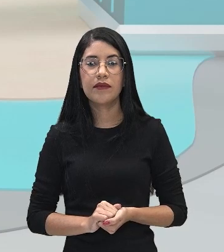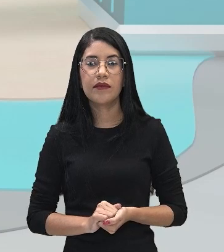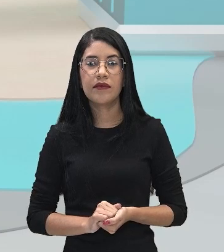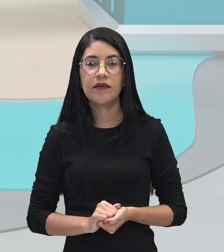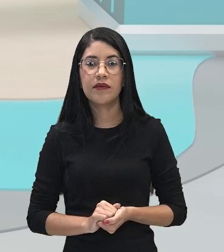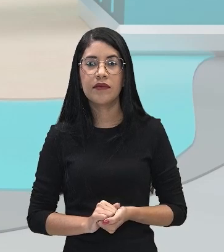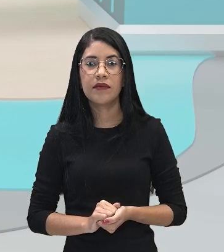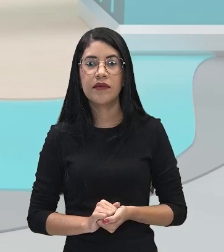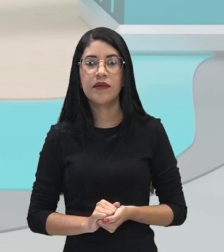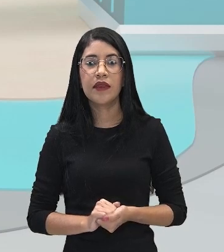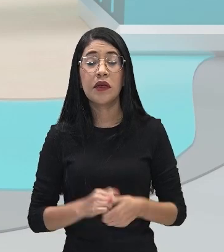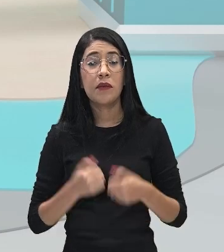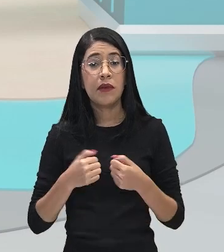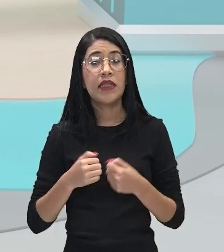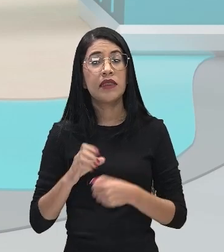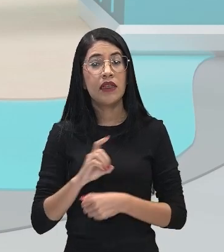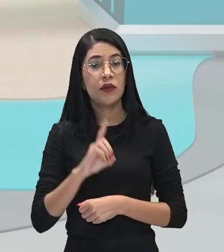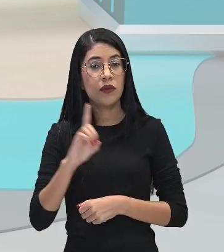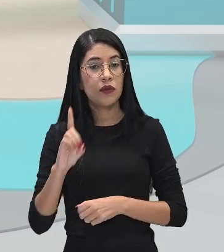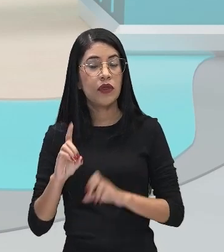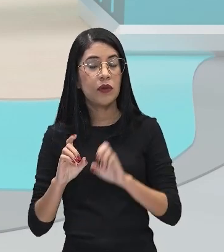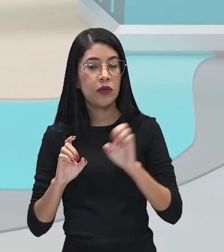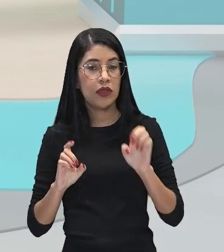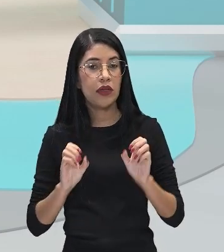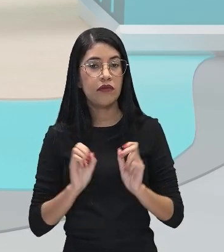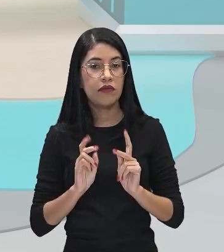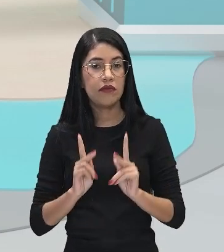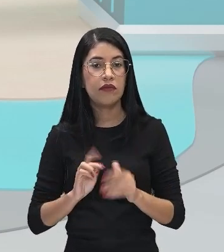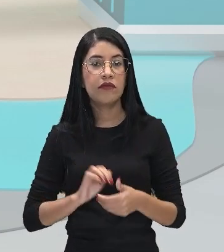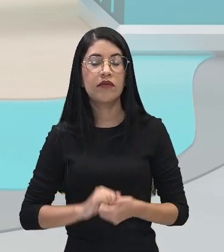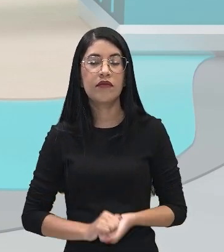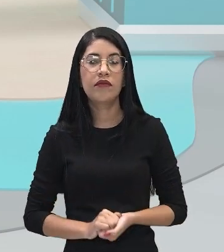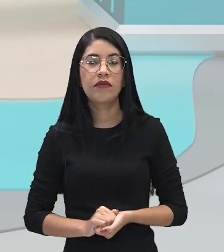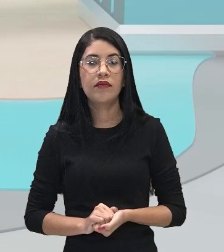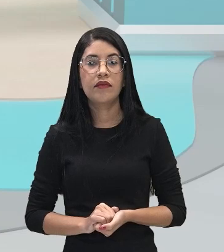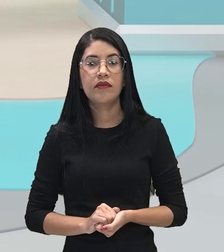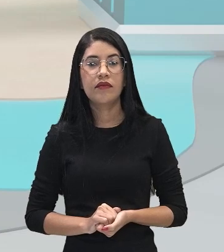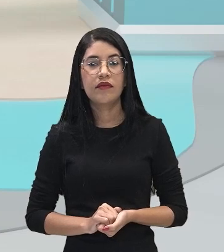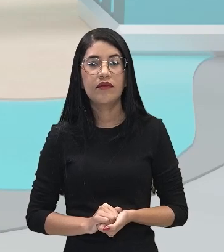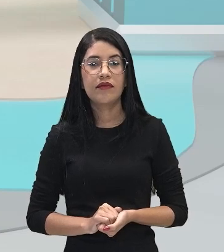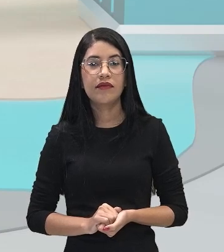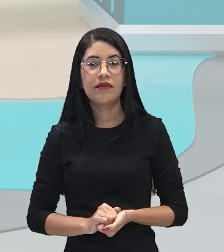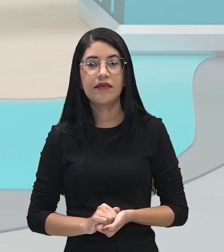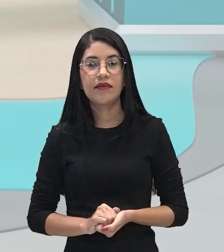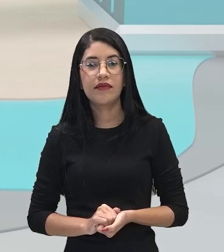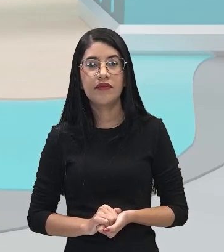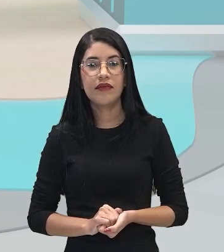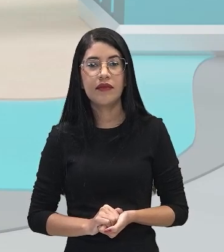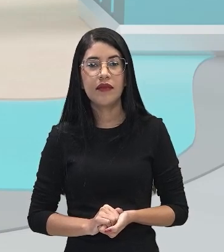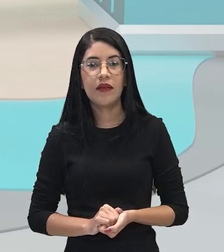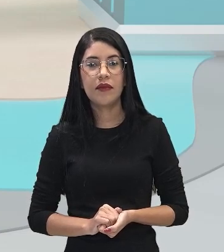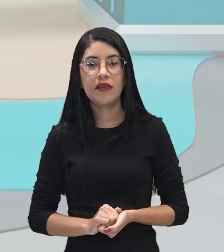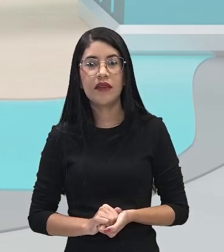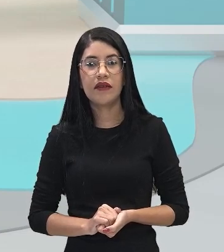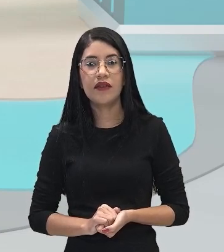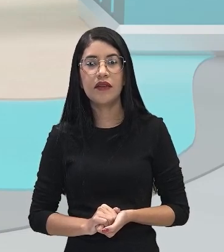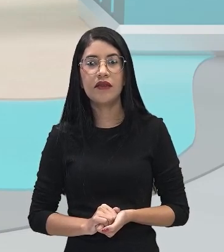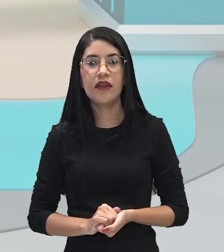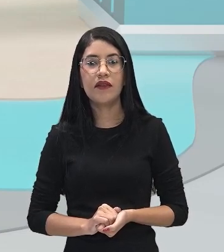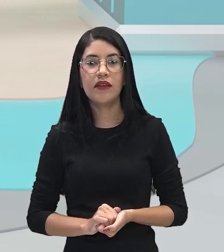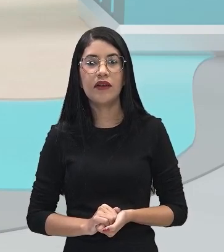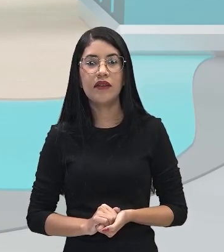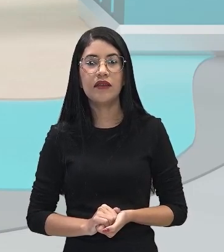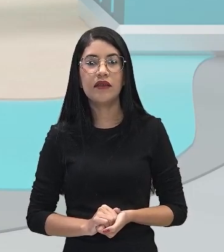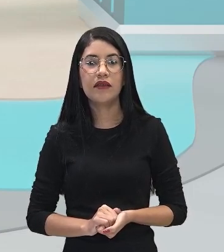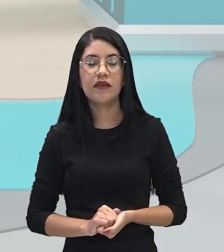Exercício unilateral, a gente contempla os dois lados. Então, de novo, do outro lado,